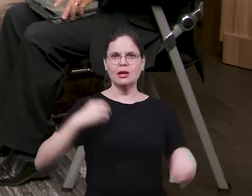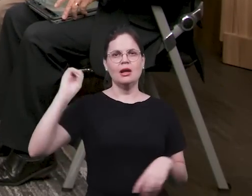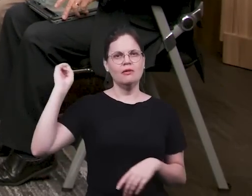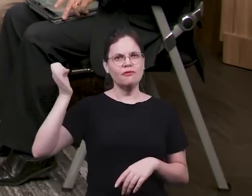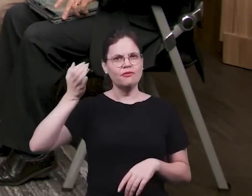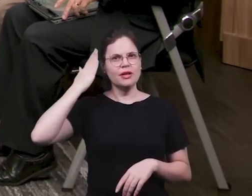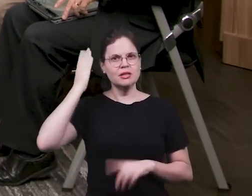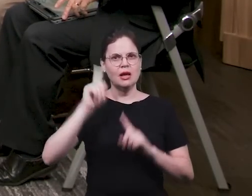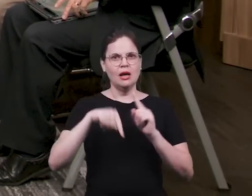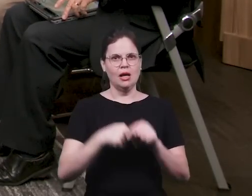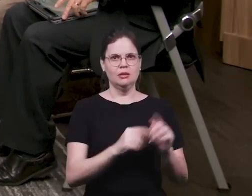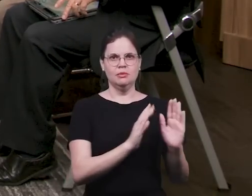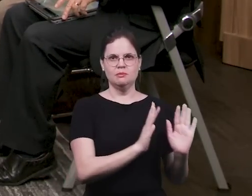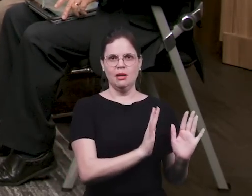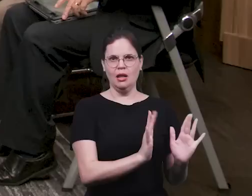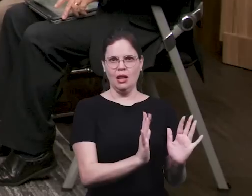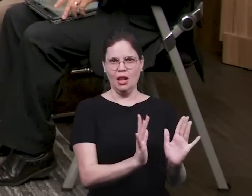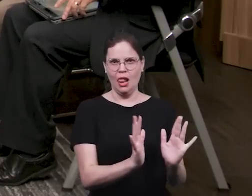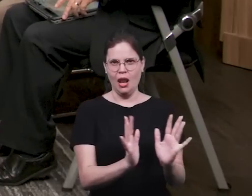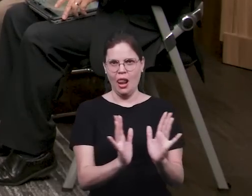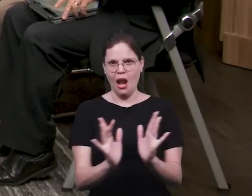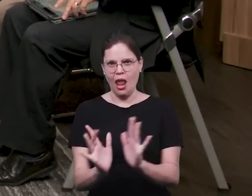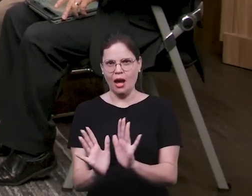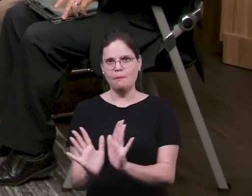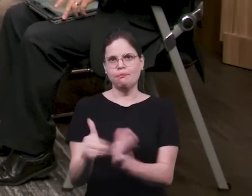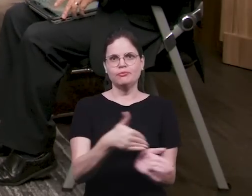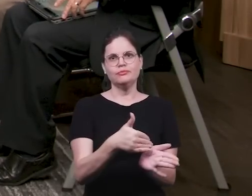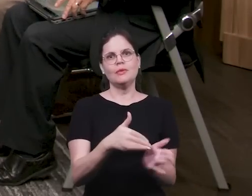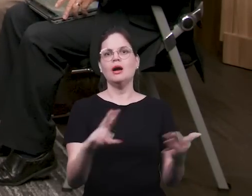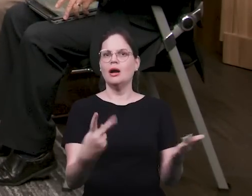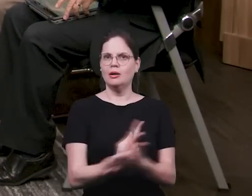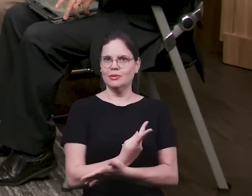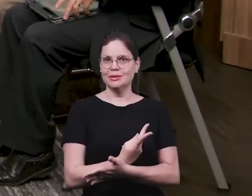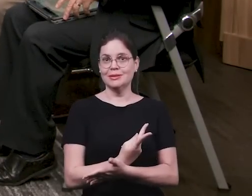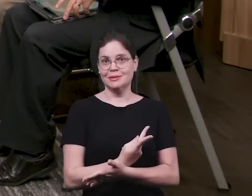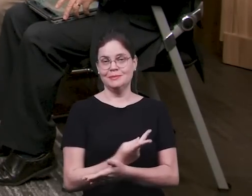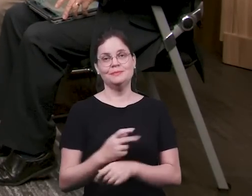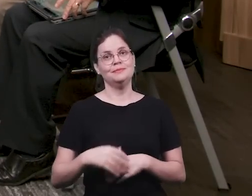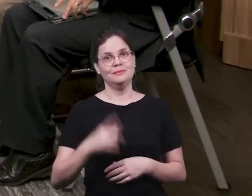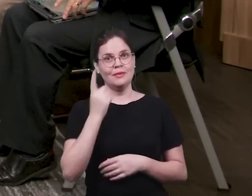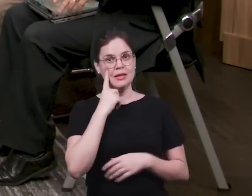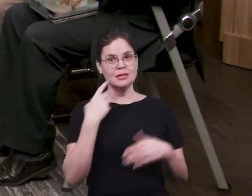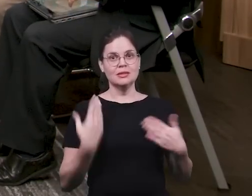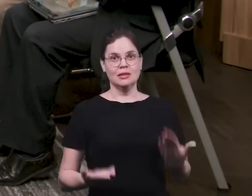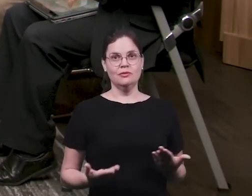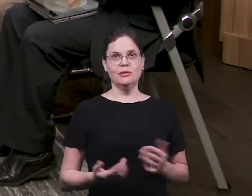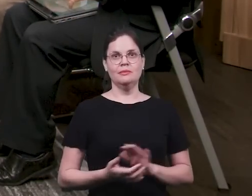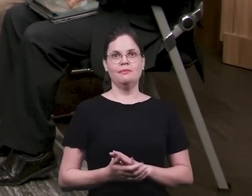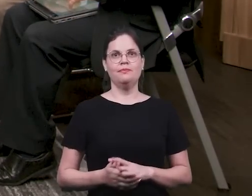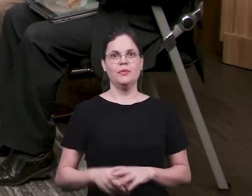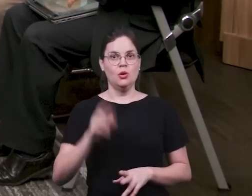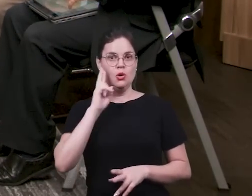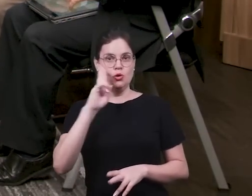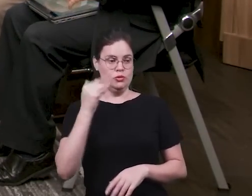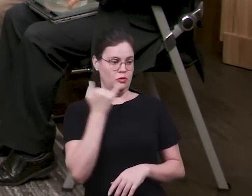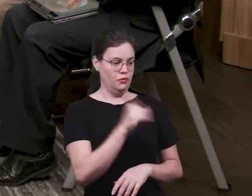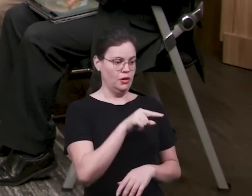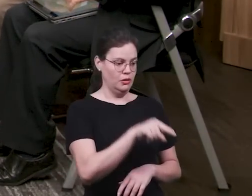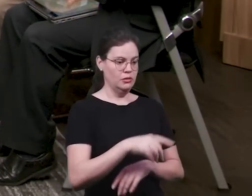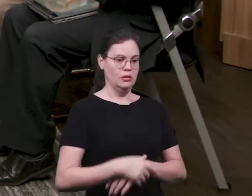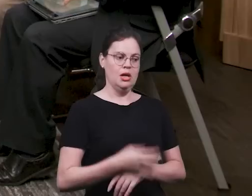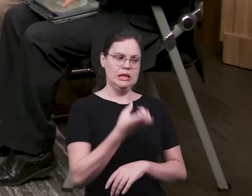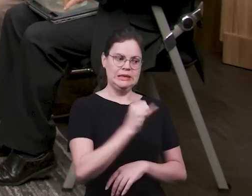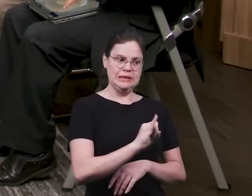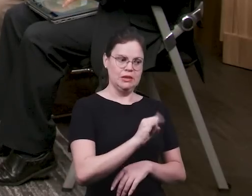momento há um desvio. Não, mas você veja só, isso diz assim, se você, vou tirar a chama,